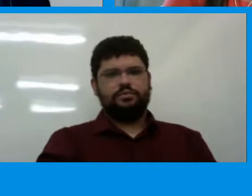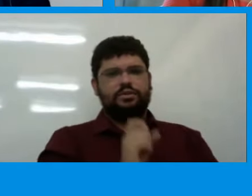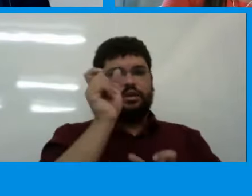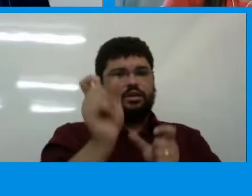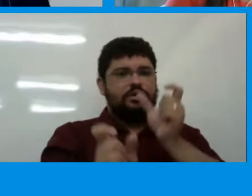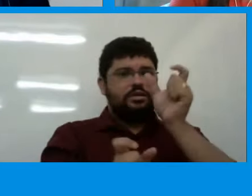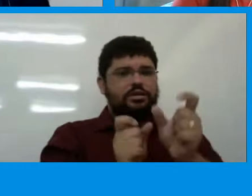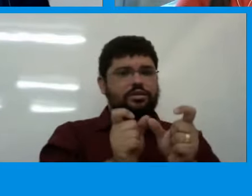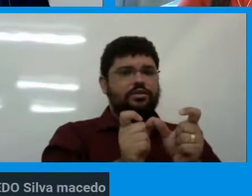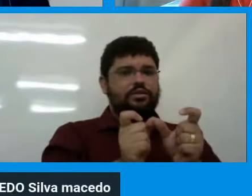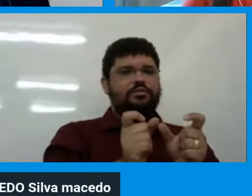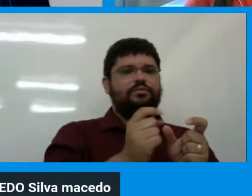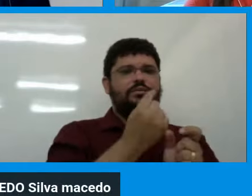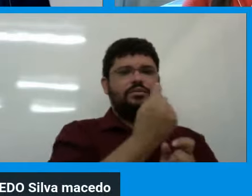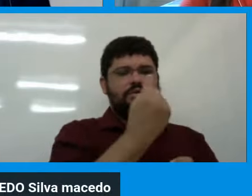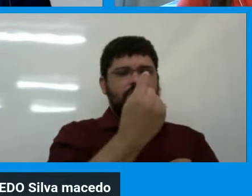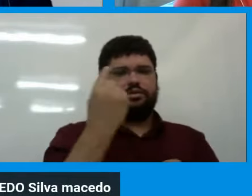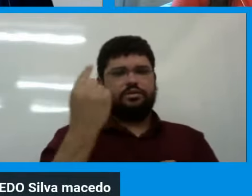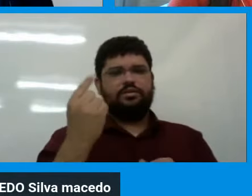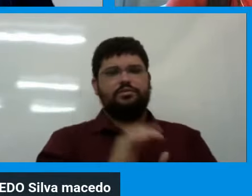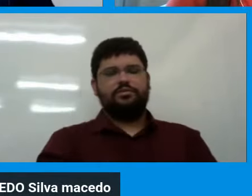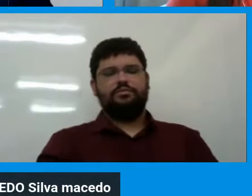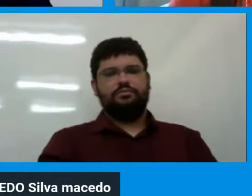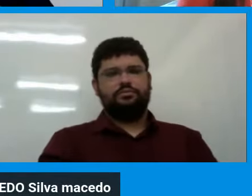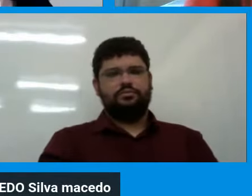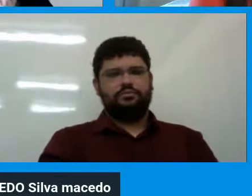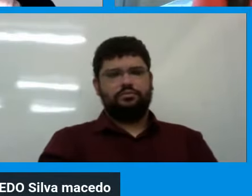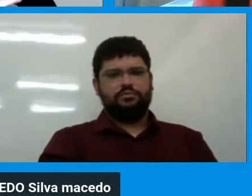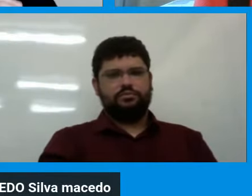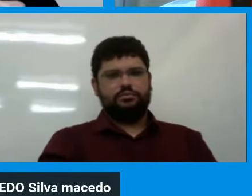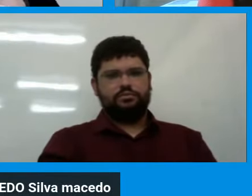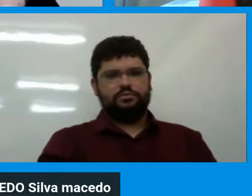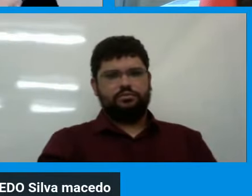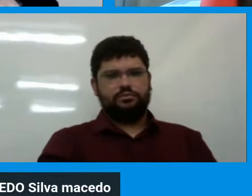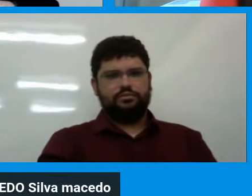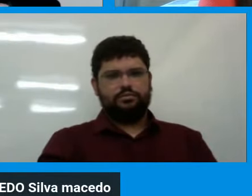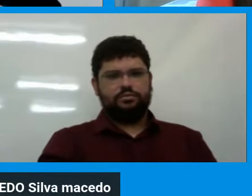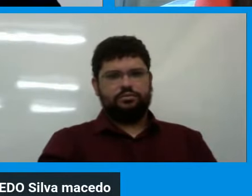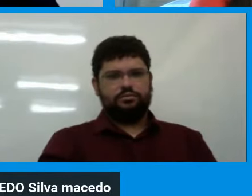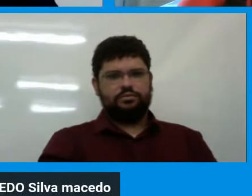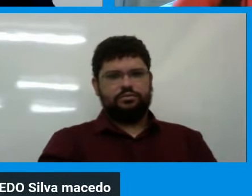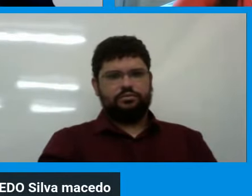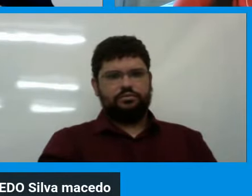encaixando à realidade do segmento, né? Exato.